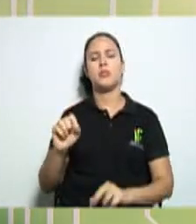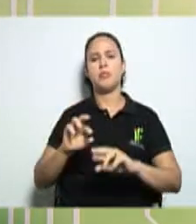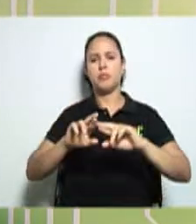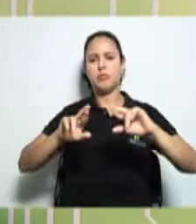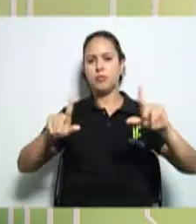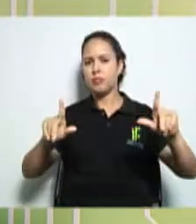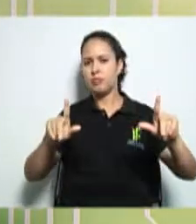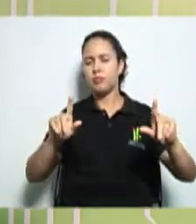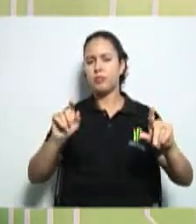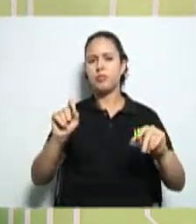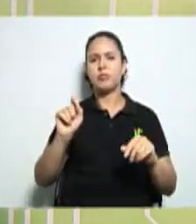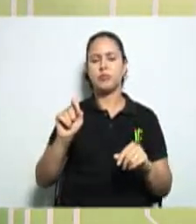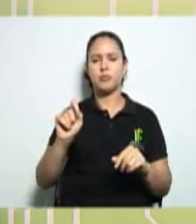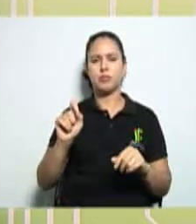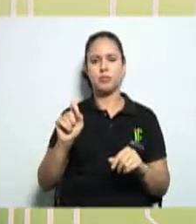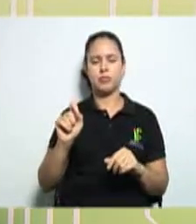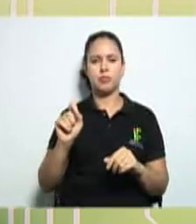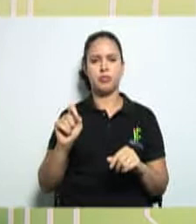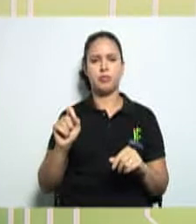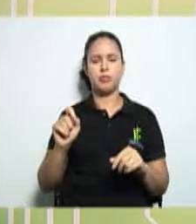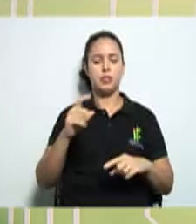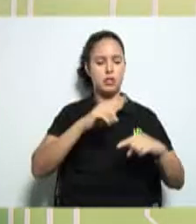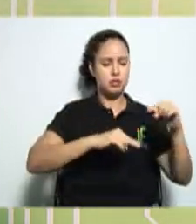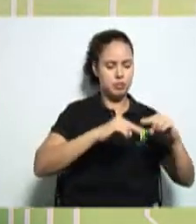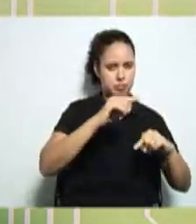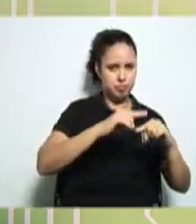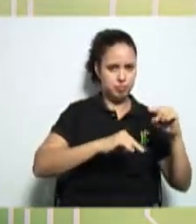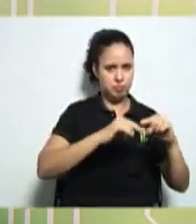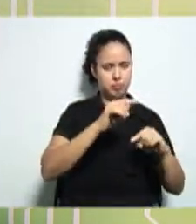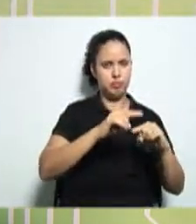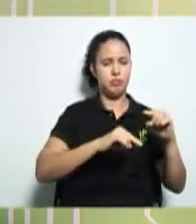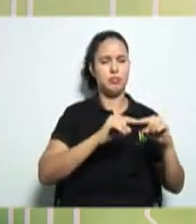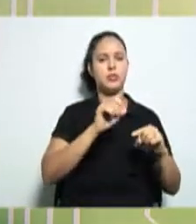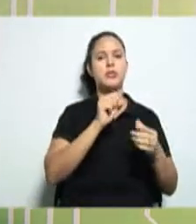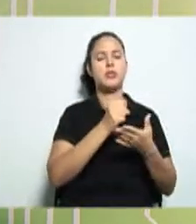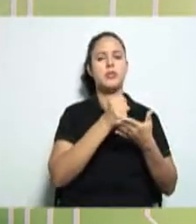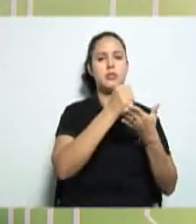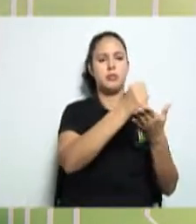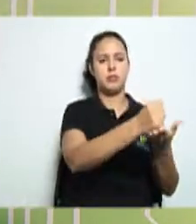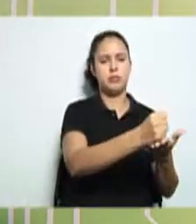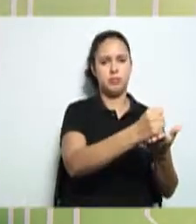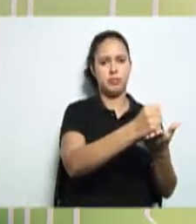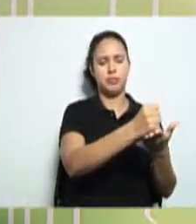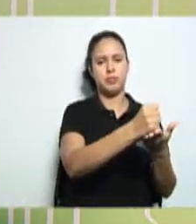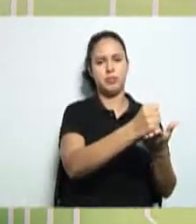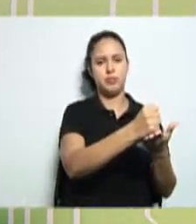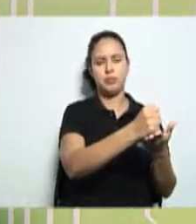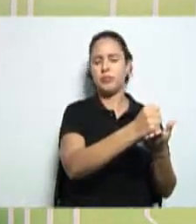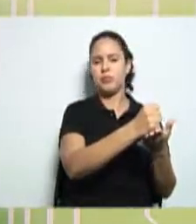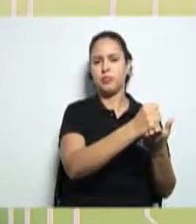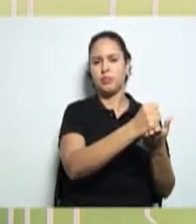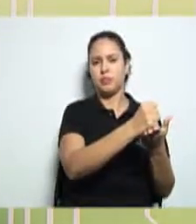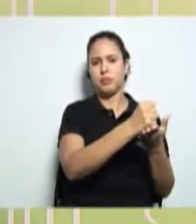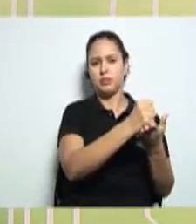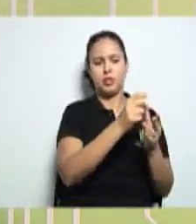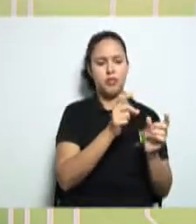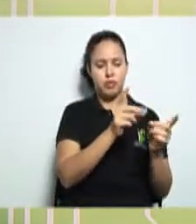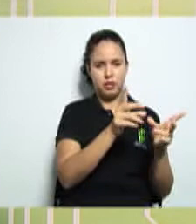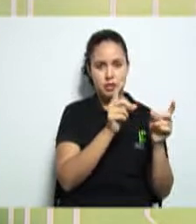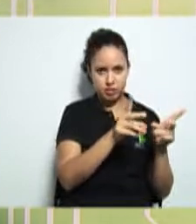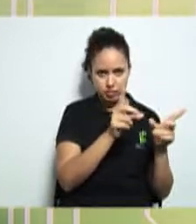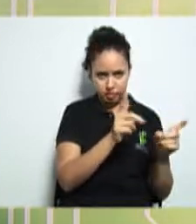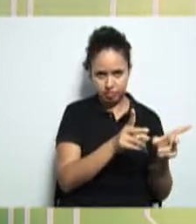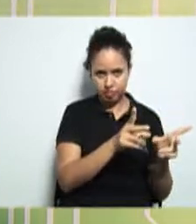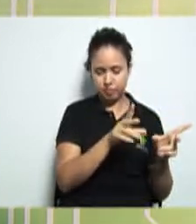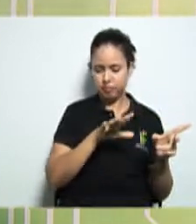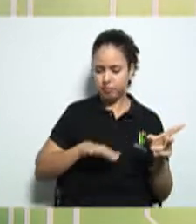cooperativa de serviço, ela não vende um produto, mas ela presta um serviço para a comunidade. Então, são profissionais. Um